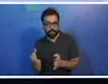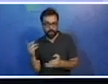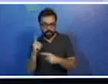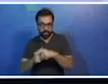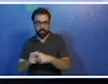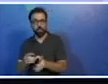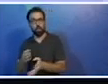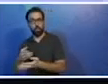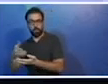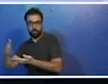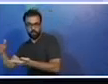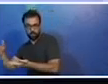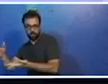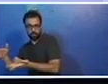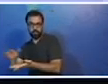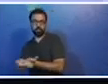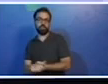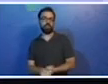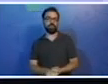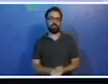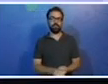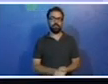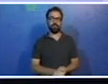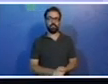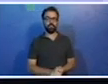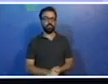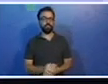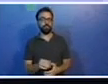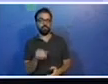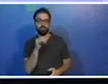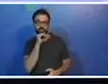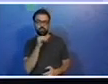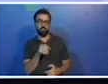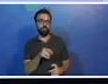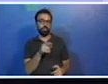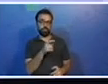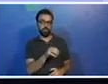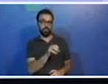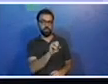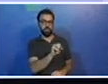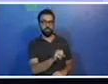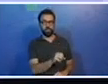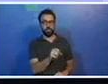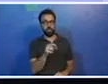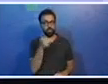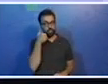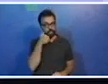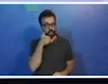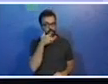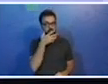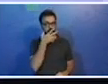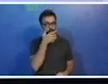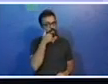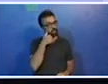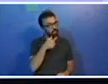inglês. Beleza? Exemplo, ó. She, ela. Is, verbo to